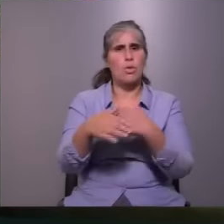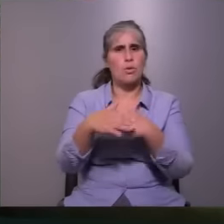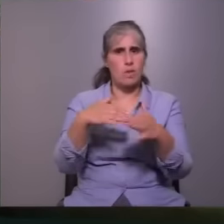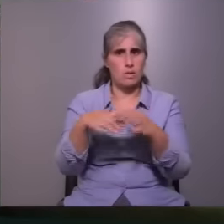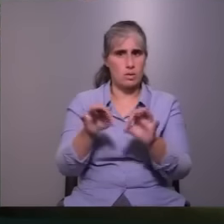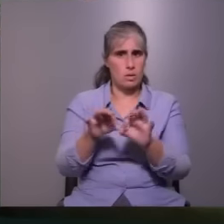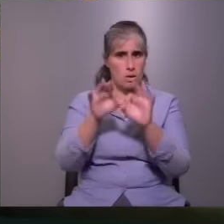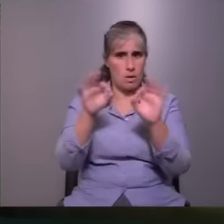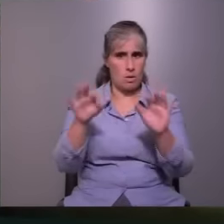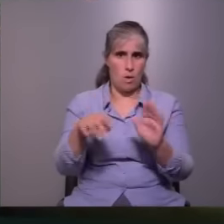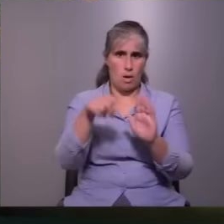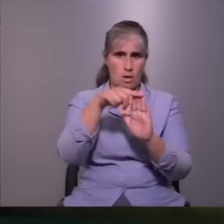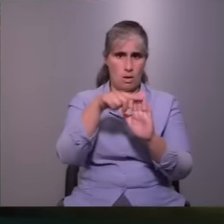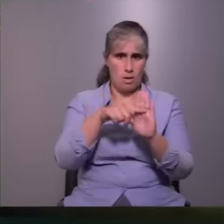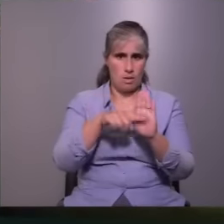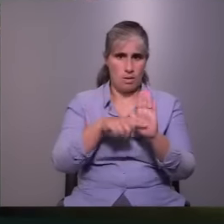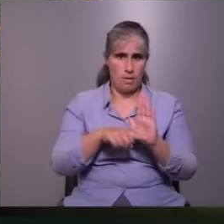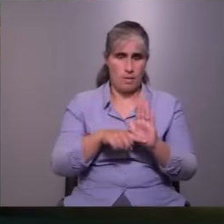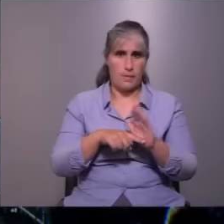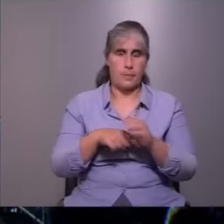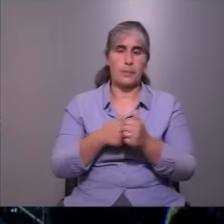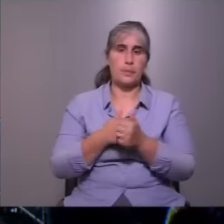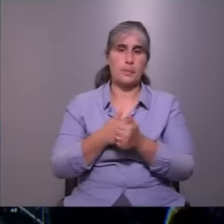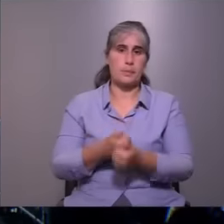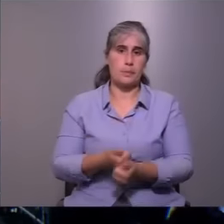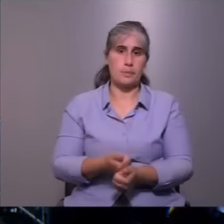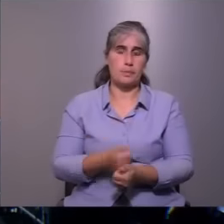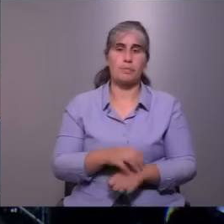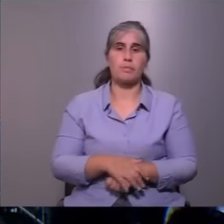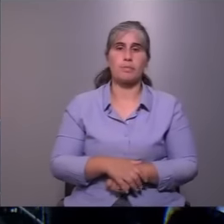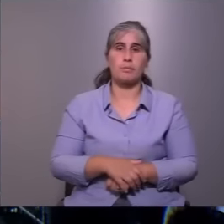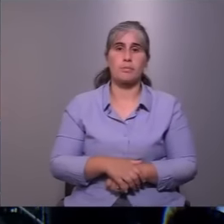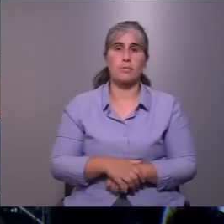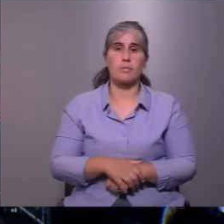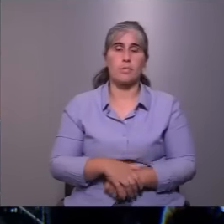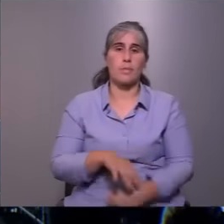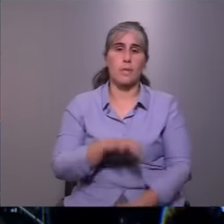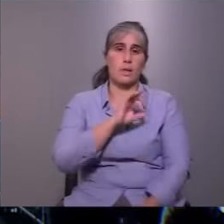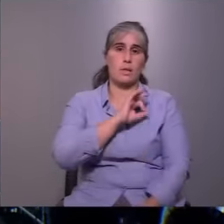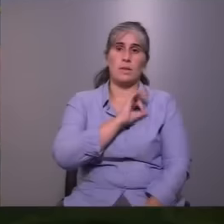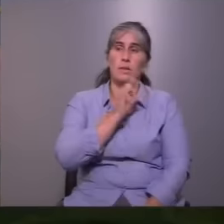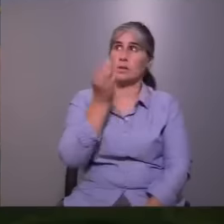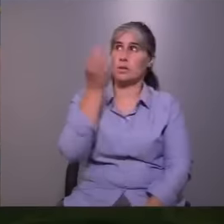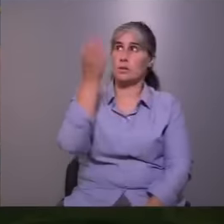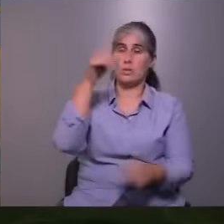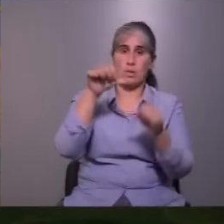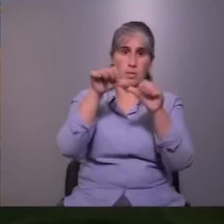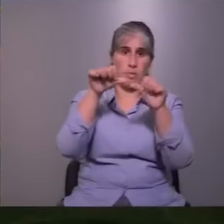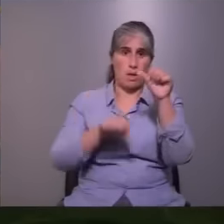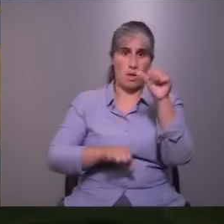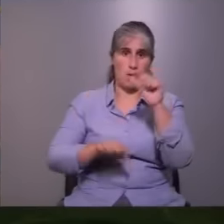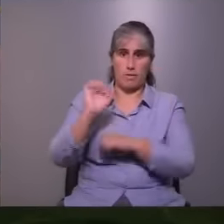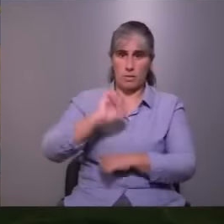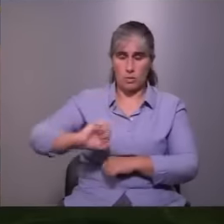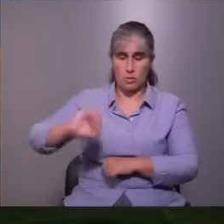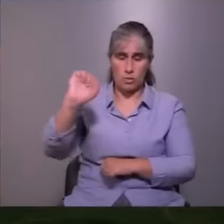Por isso te ordeno que procedas deste modo.